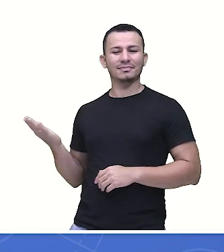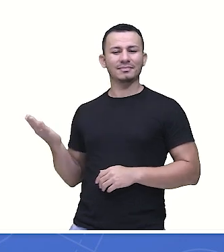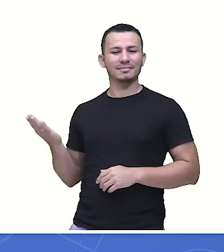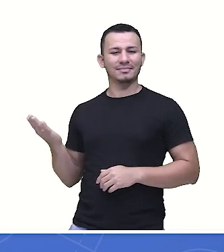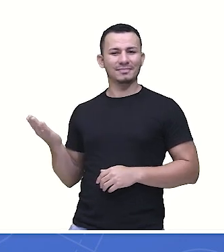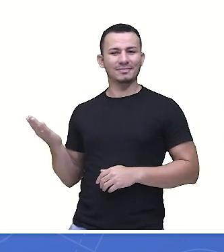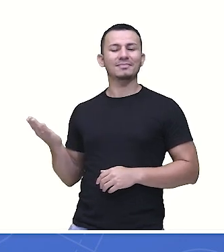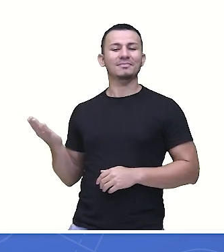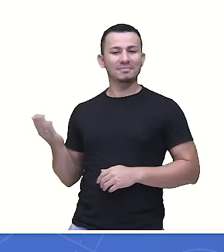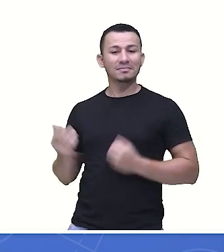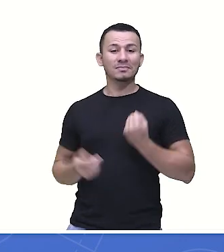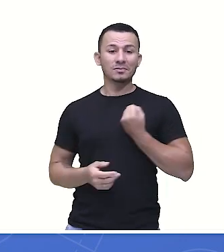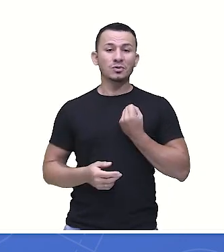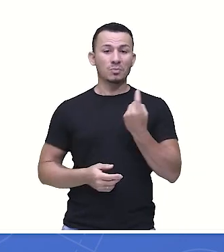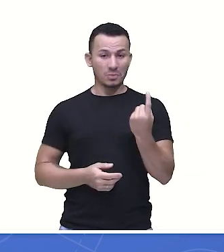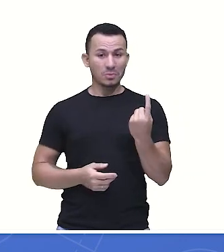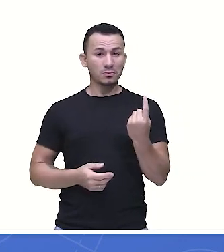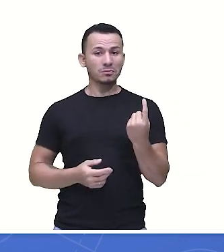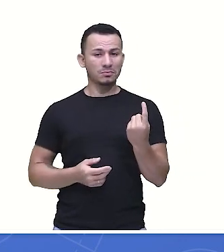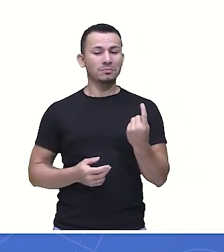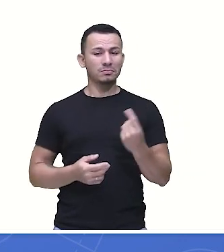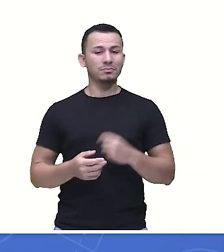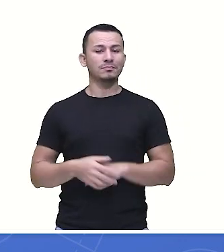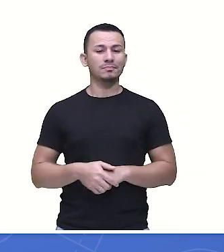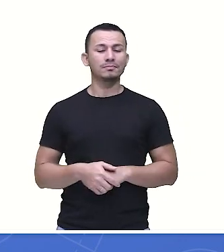Gabarito da questão 1, pode jogar no gabarito.